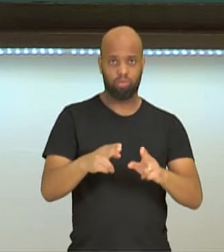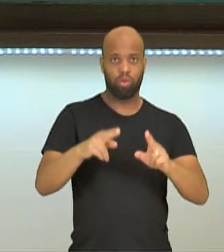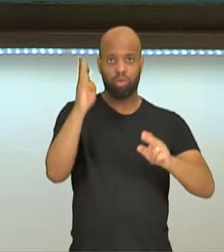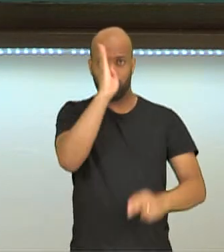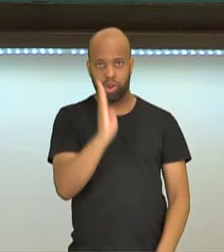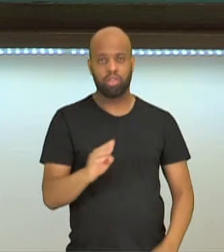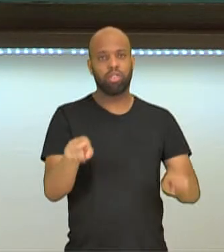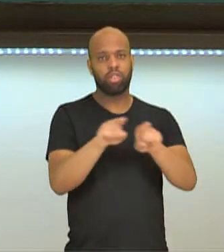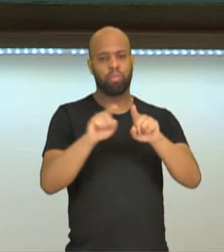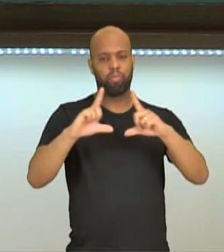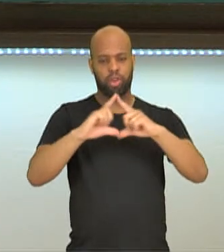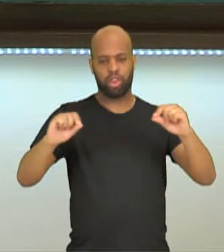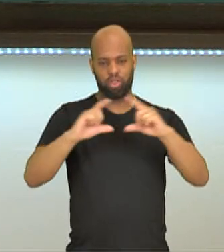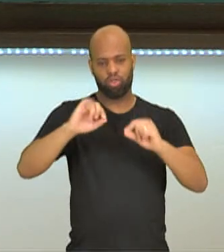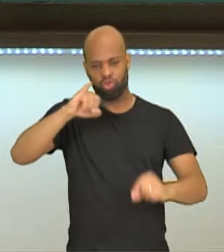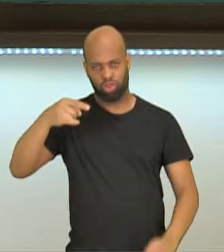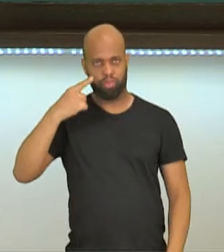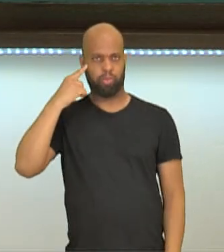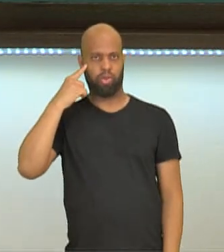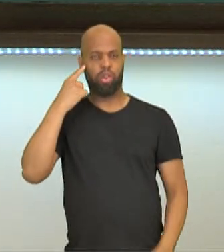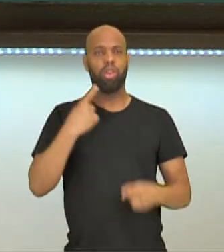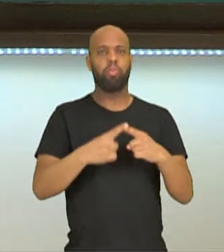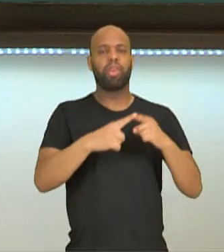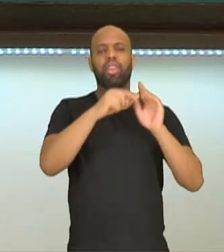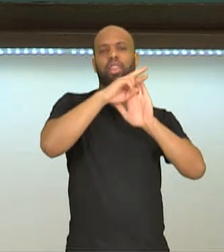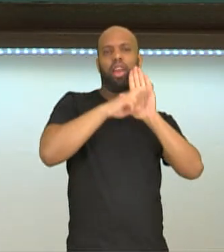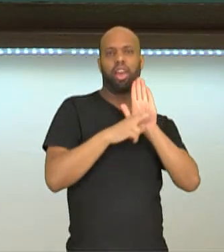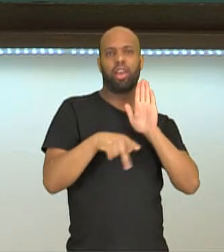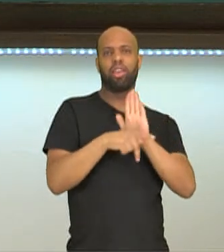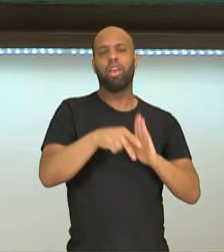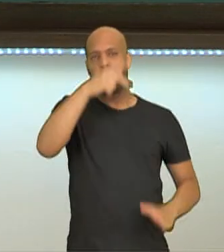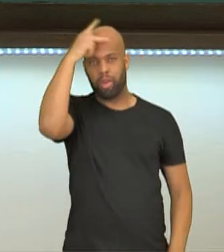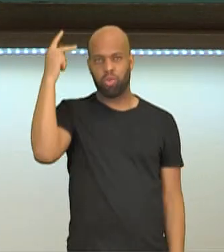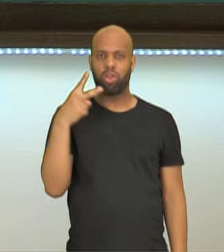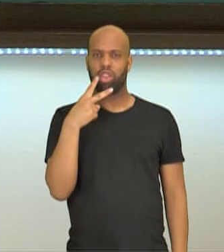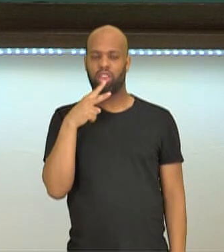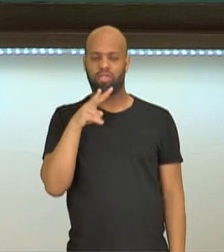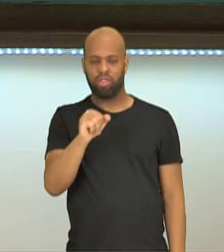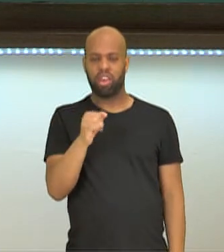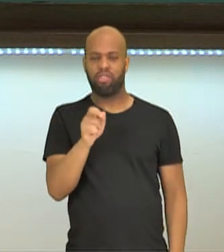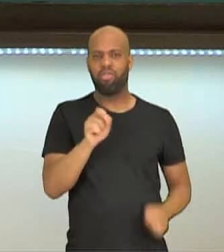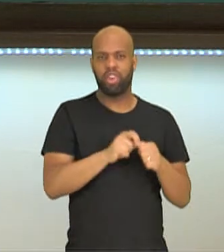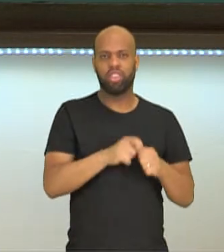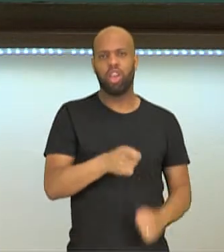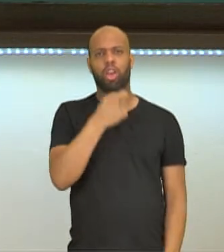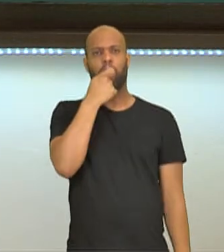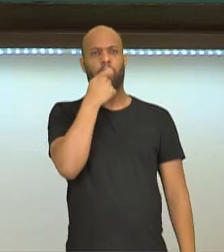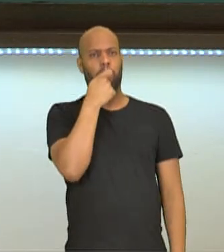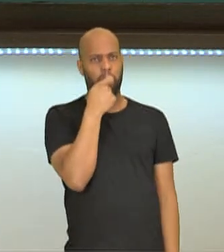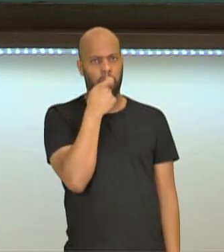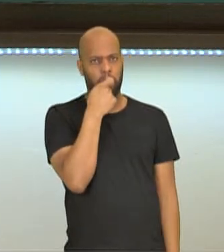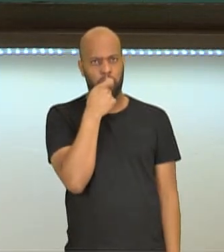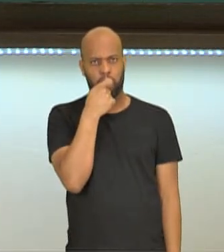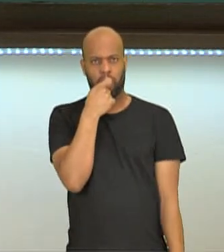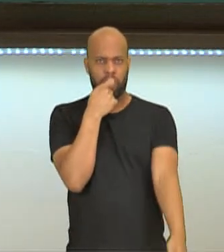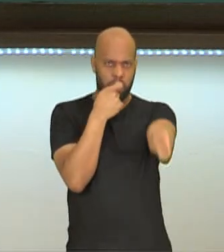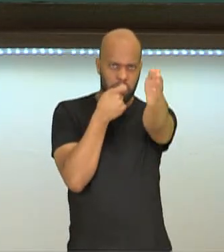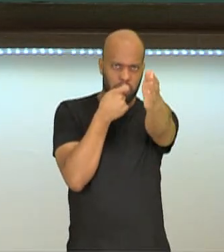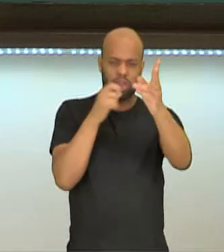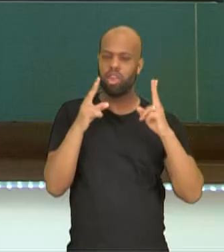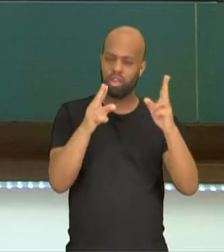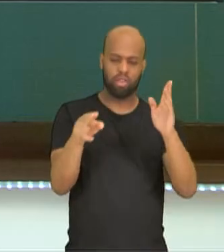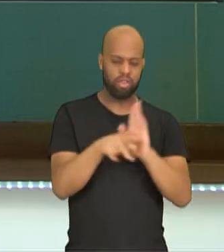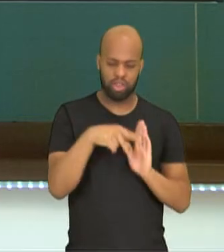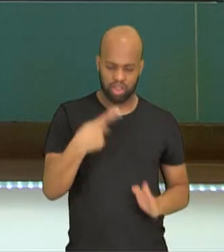gesto técnico da arbitragem é o mesmo, independentemente do esporte, em todos os lugares do mundo. Tá? Ele